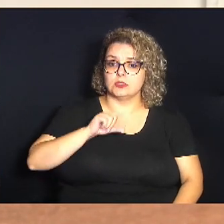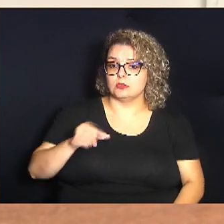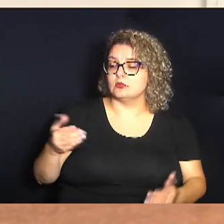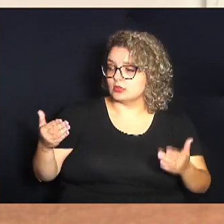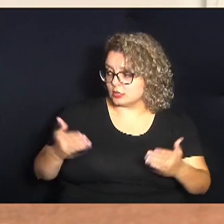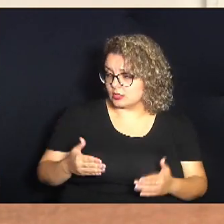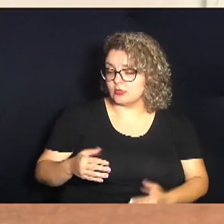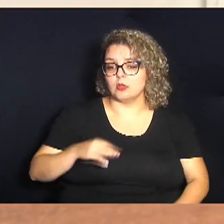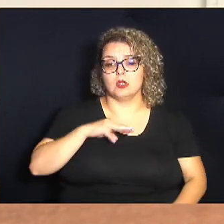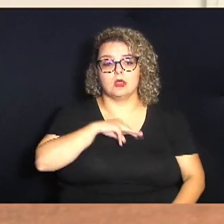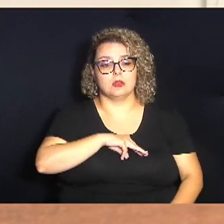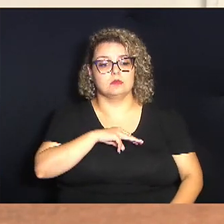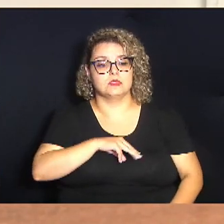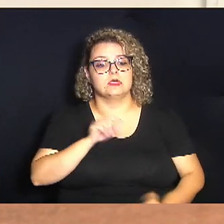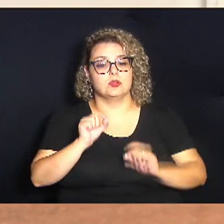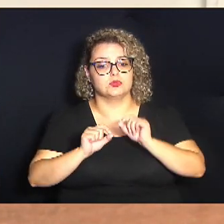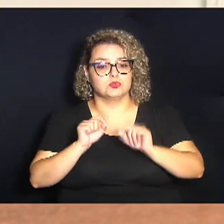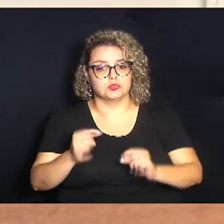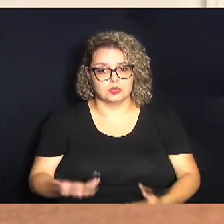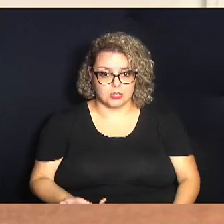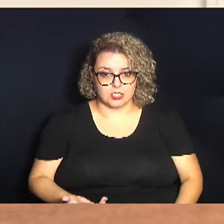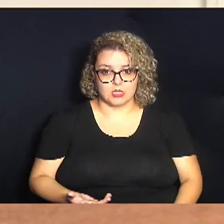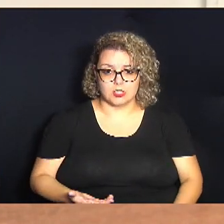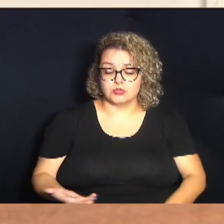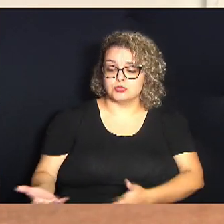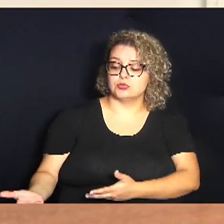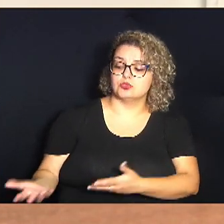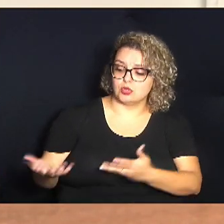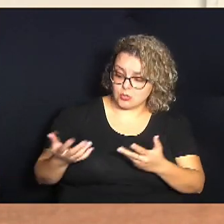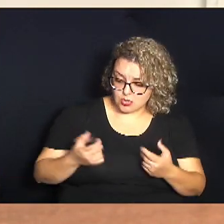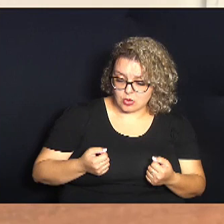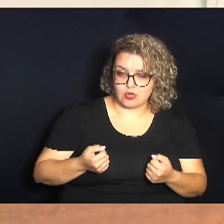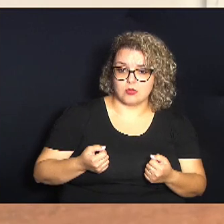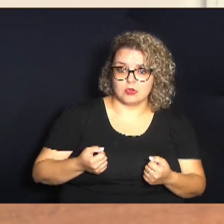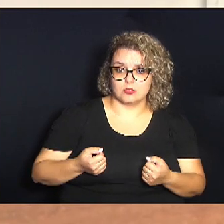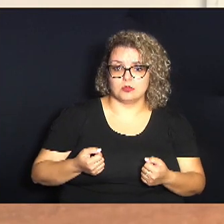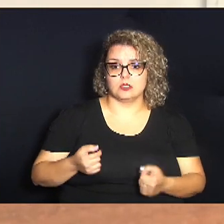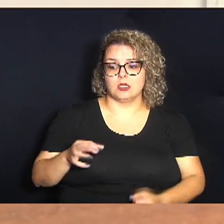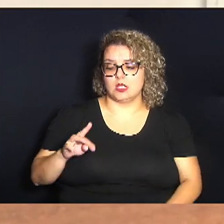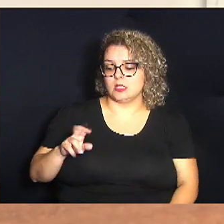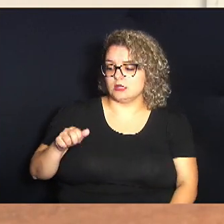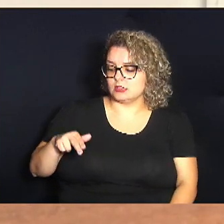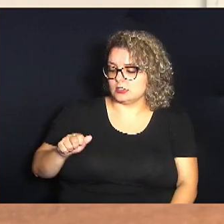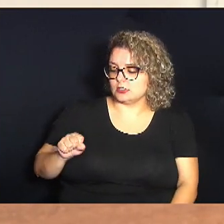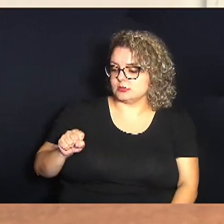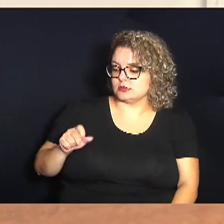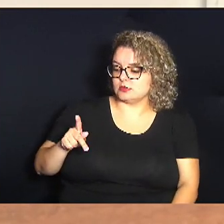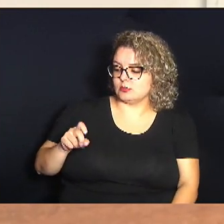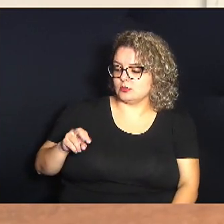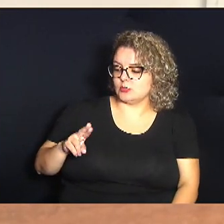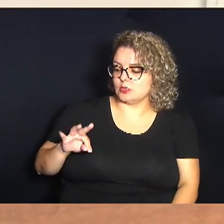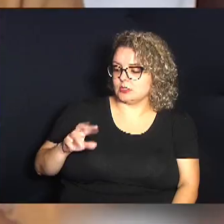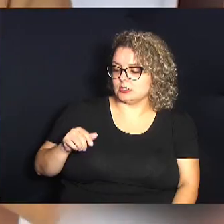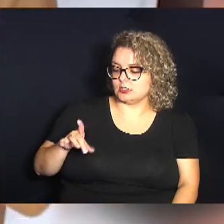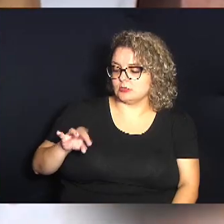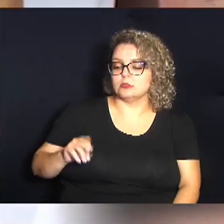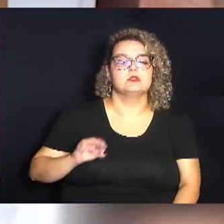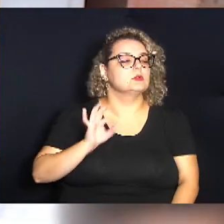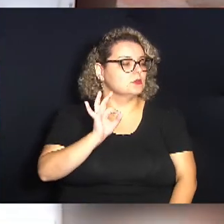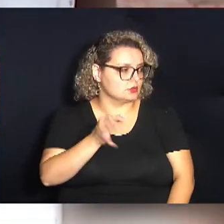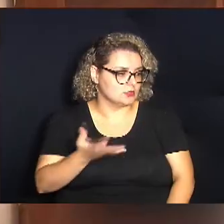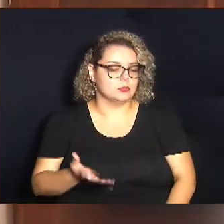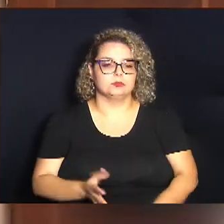missão, inclusive, de convidar as transportadoras, o setor exportador e importador.